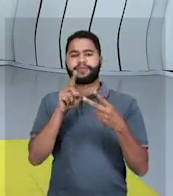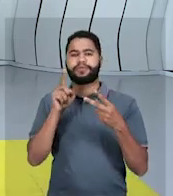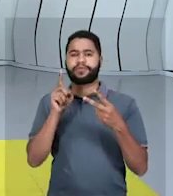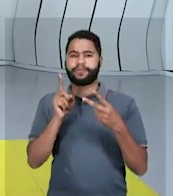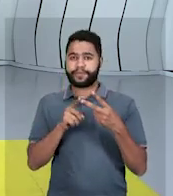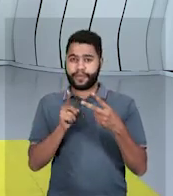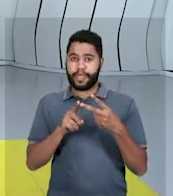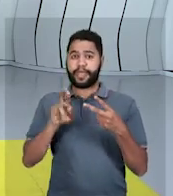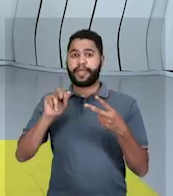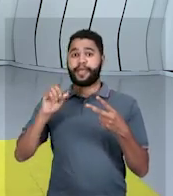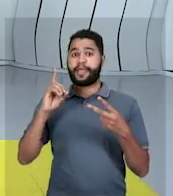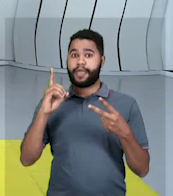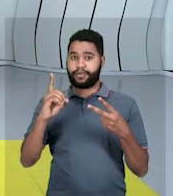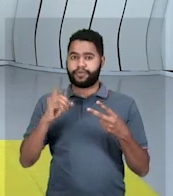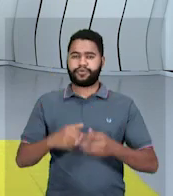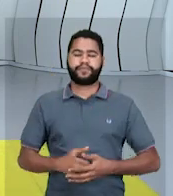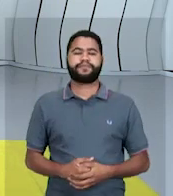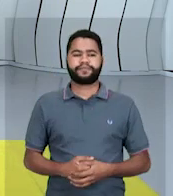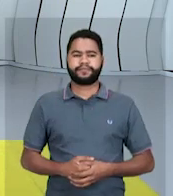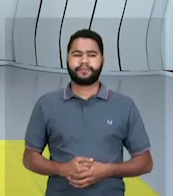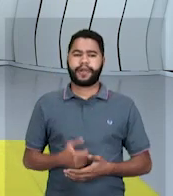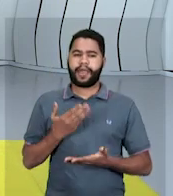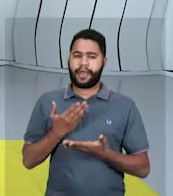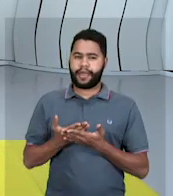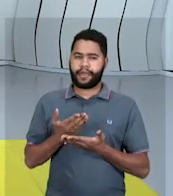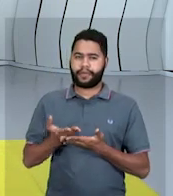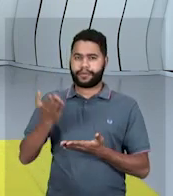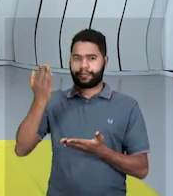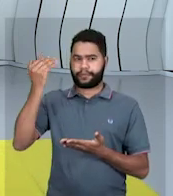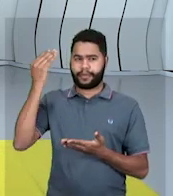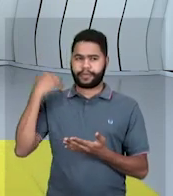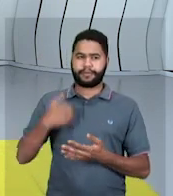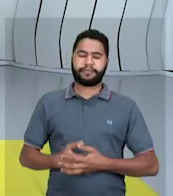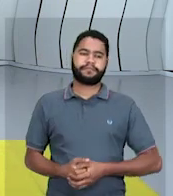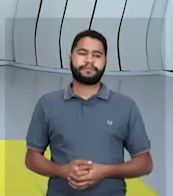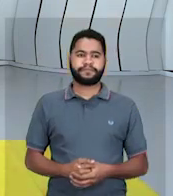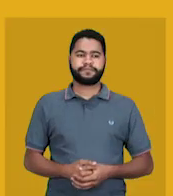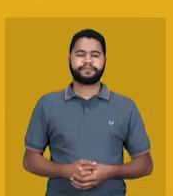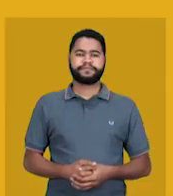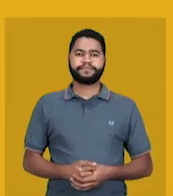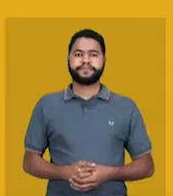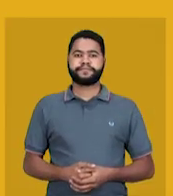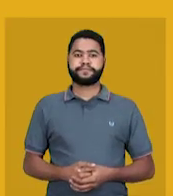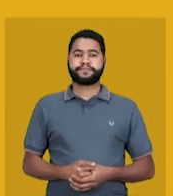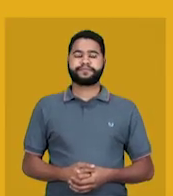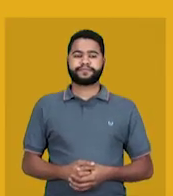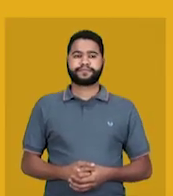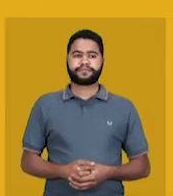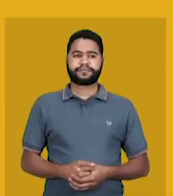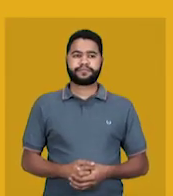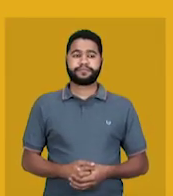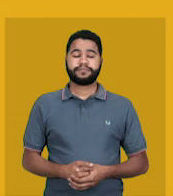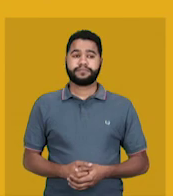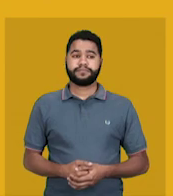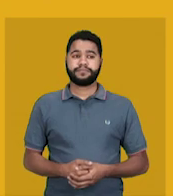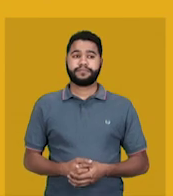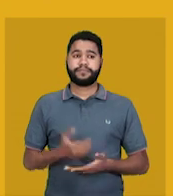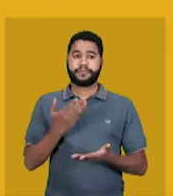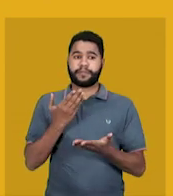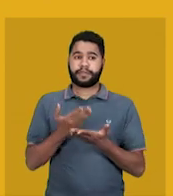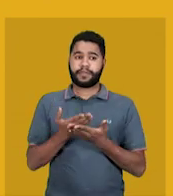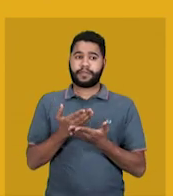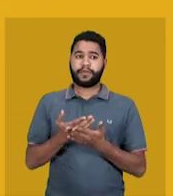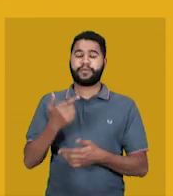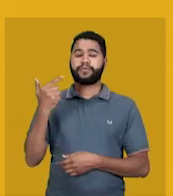continuidade à nossa aula passada da semana passada bom Então essa é uma aula